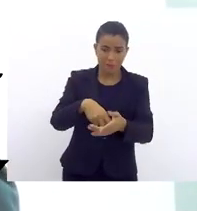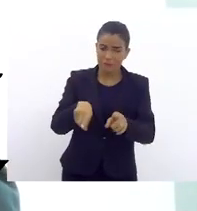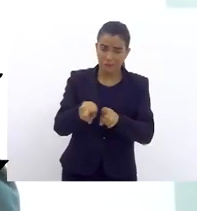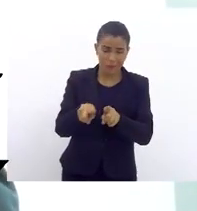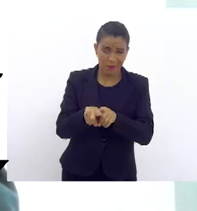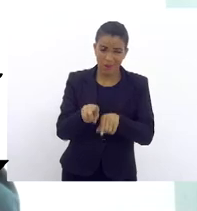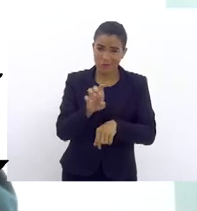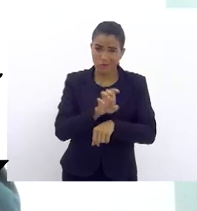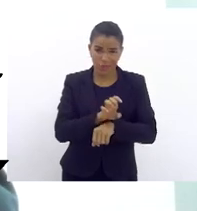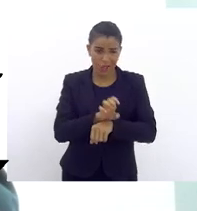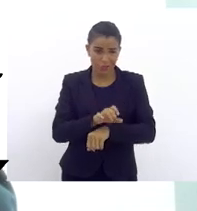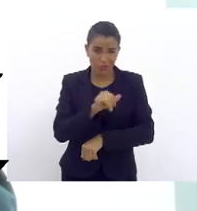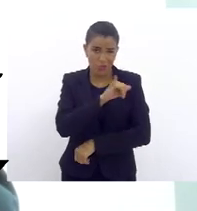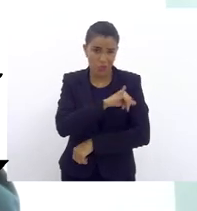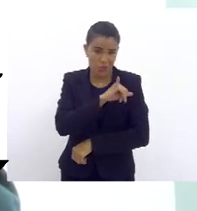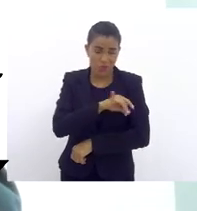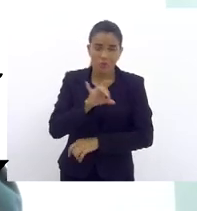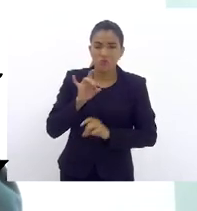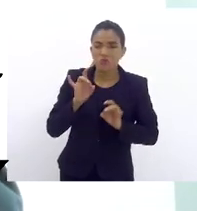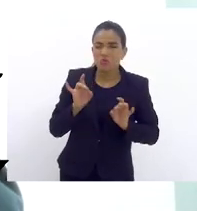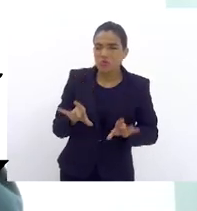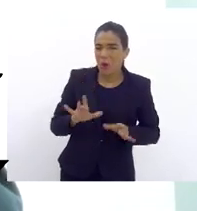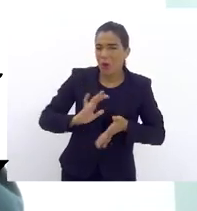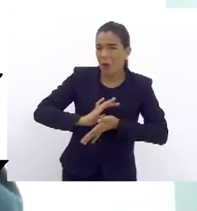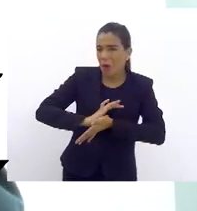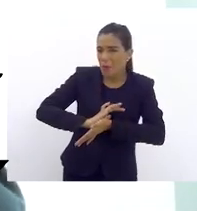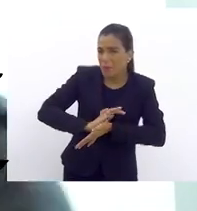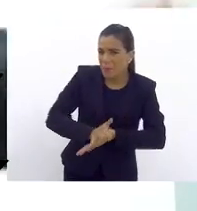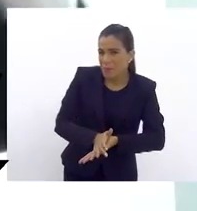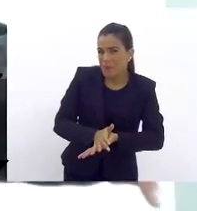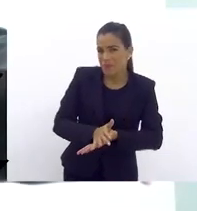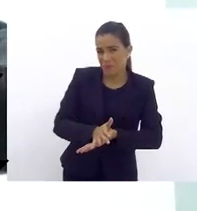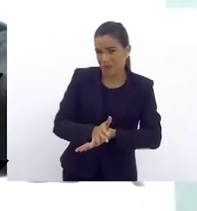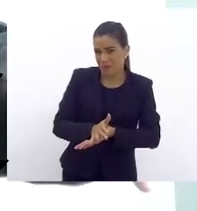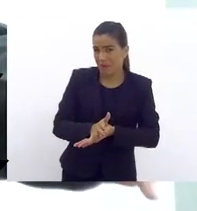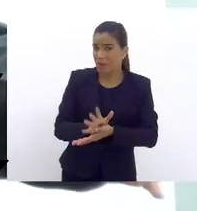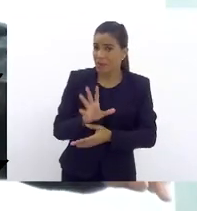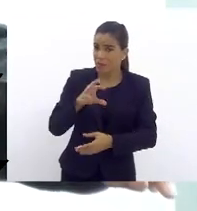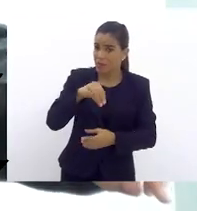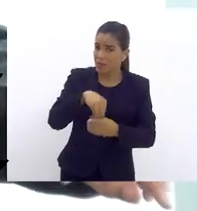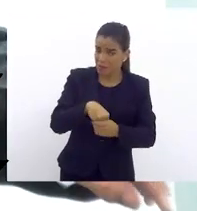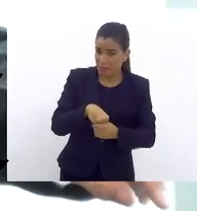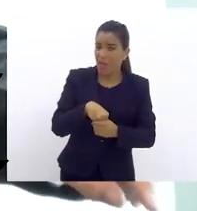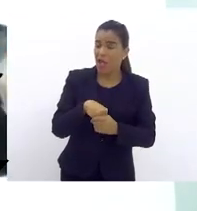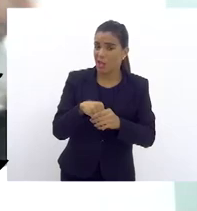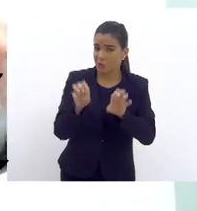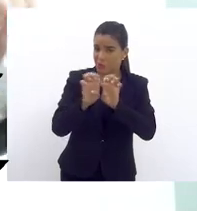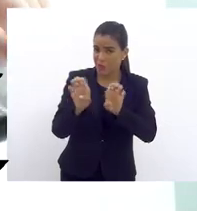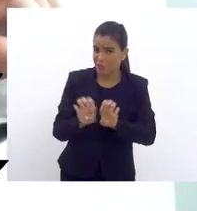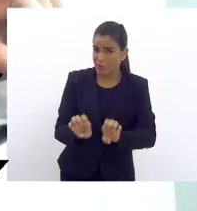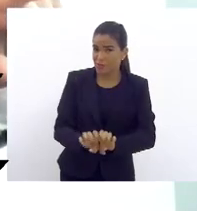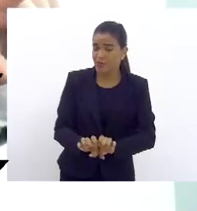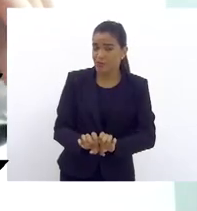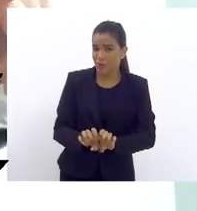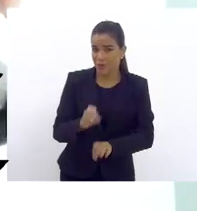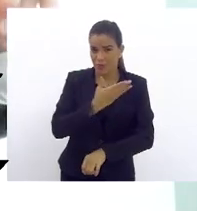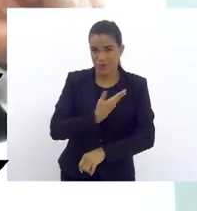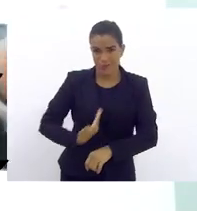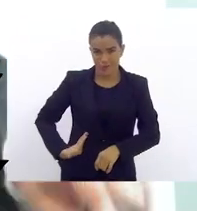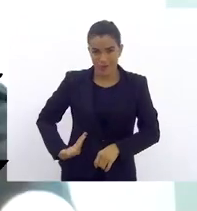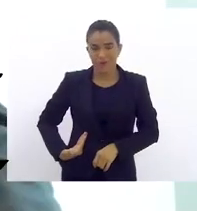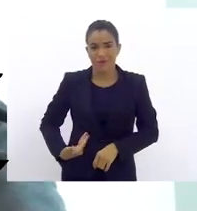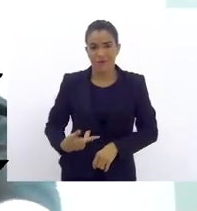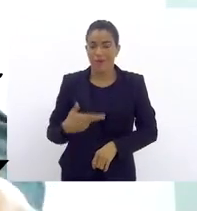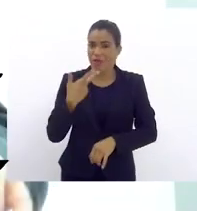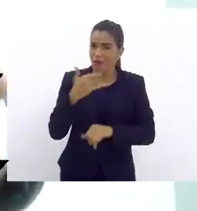o estado a discriminação não tá só em relação a discriminação inclusive também tá dentro do aparelho estatal por isso a importância eu